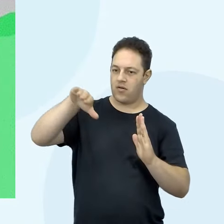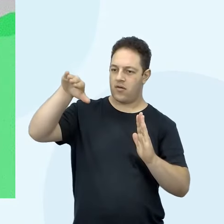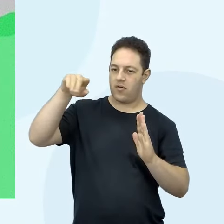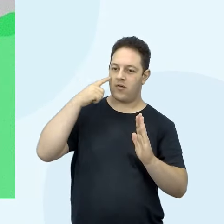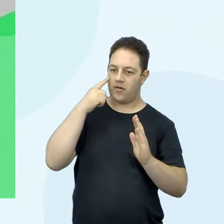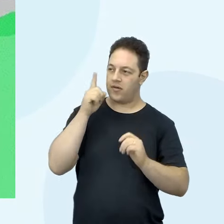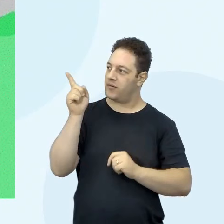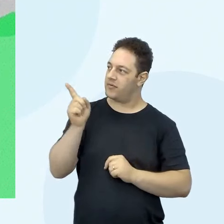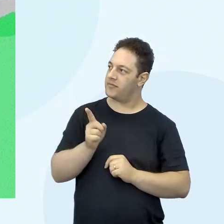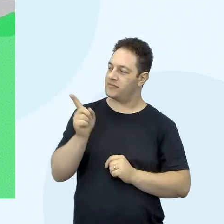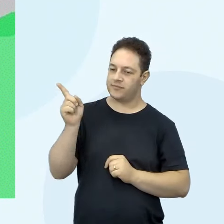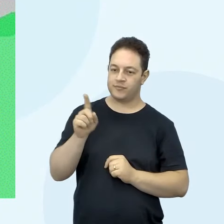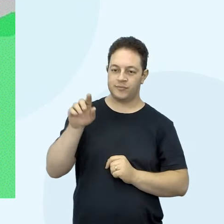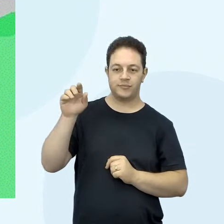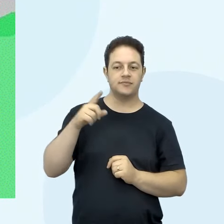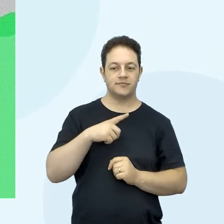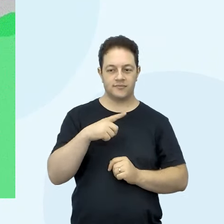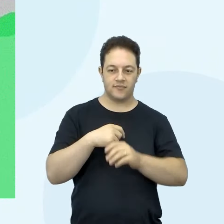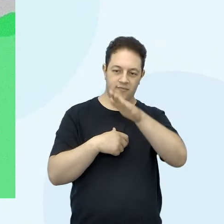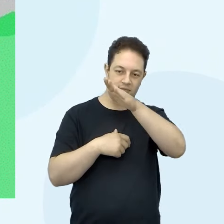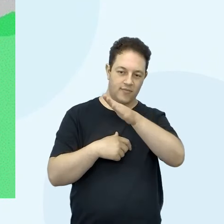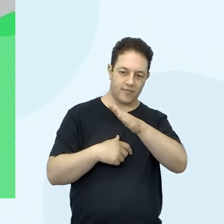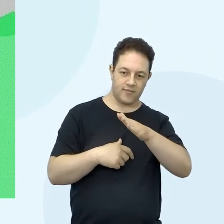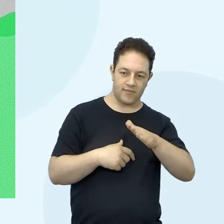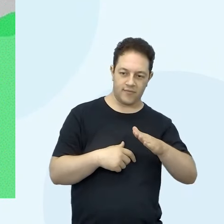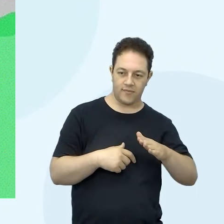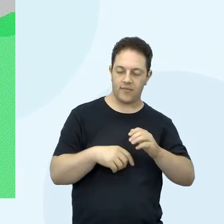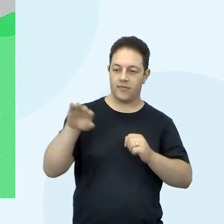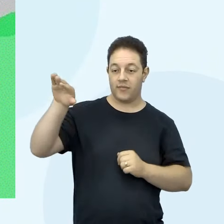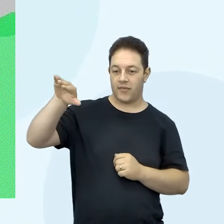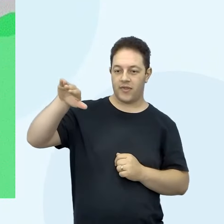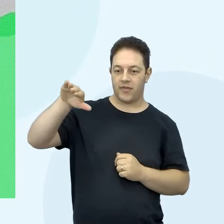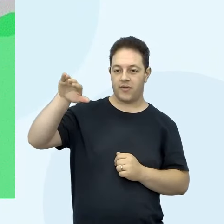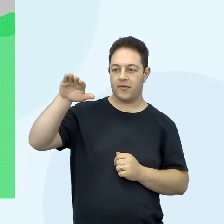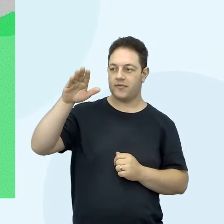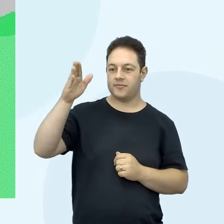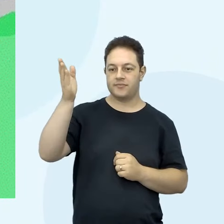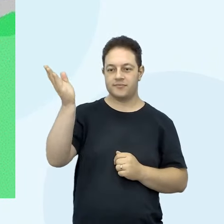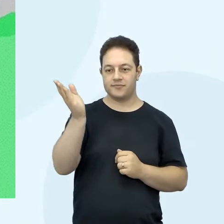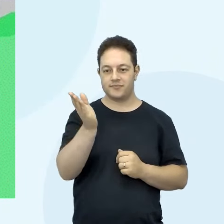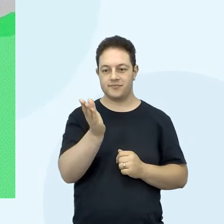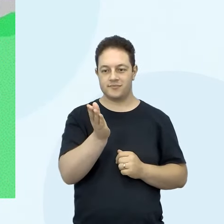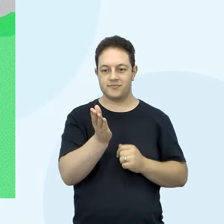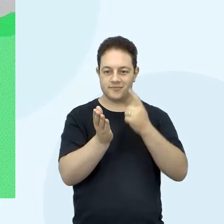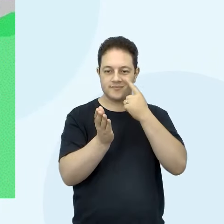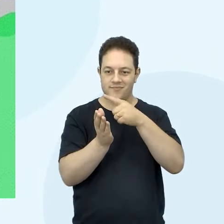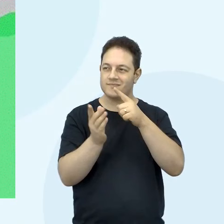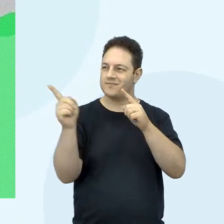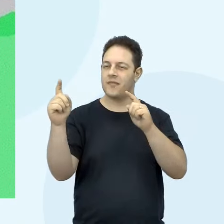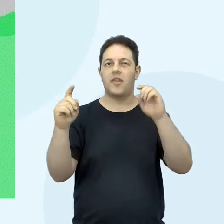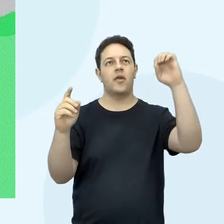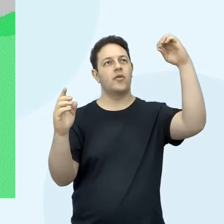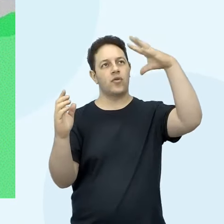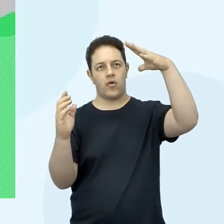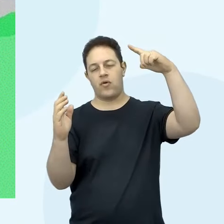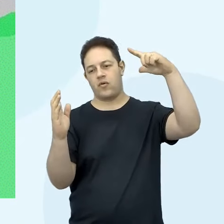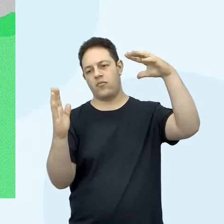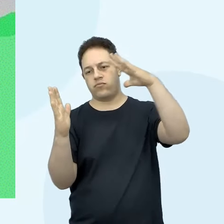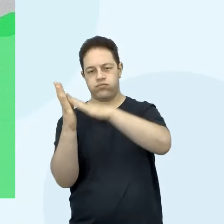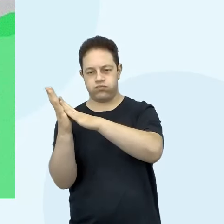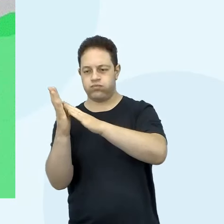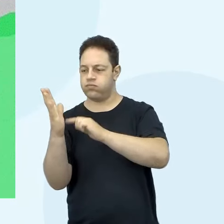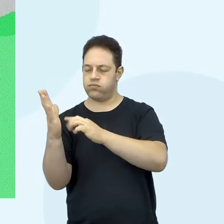acabam jogando os raios solares de uma maneira específica num prédio que tem